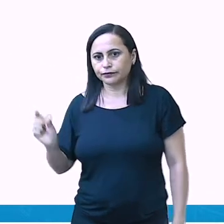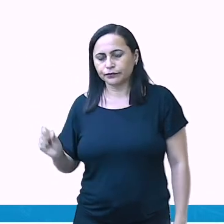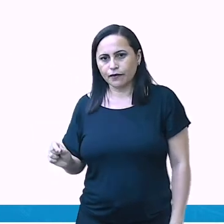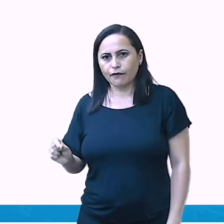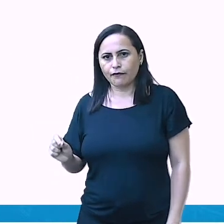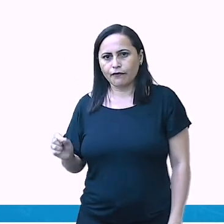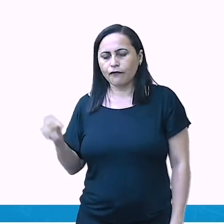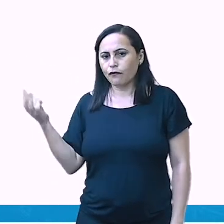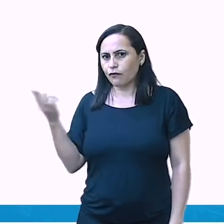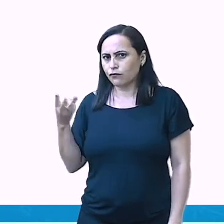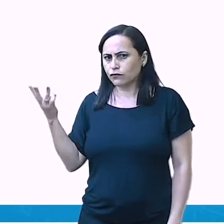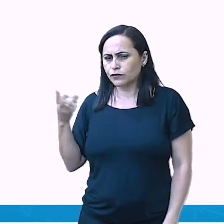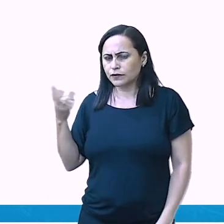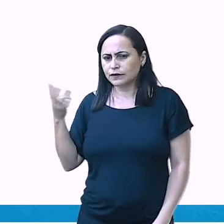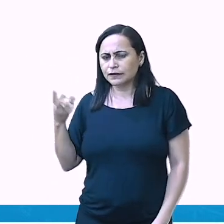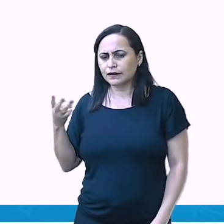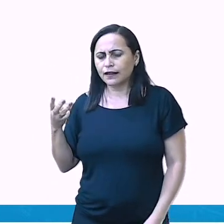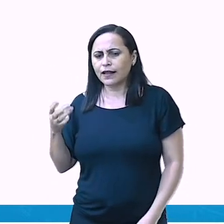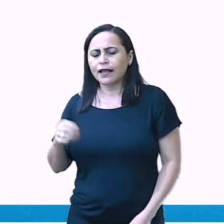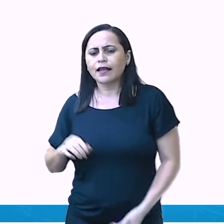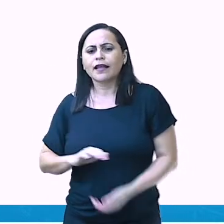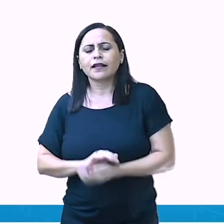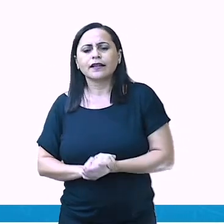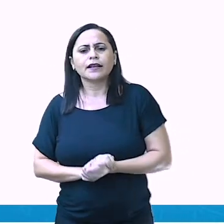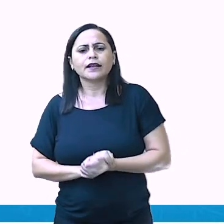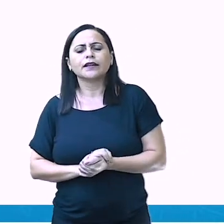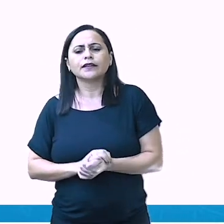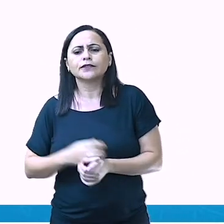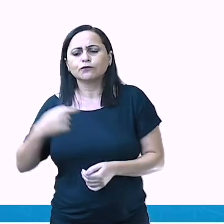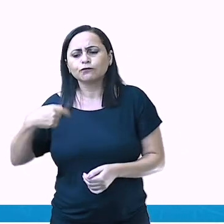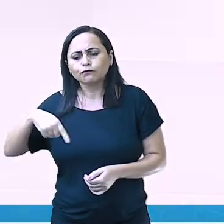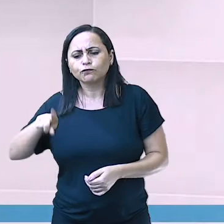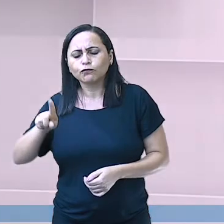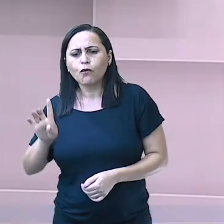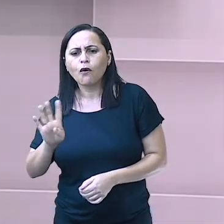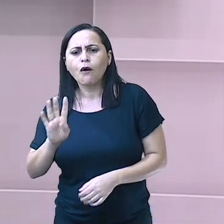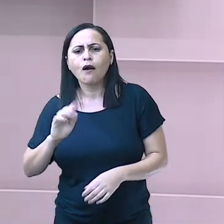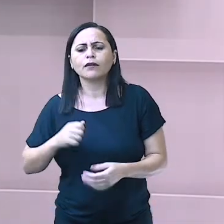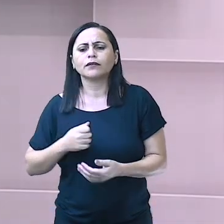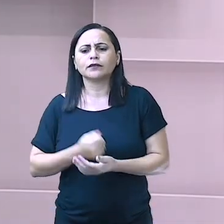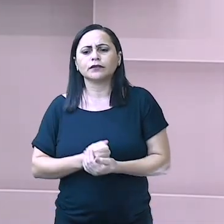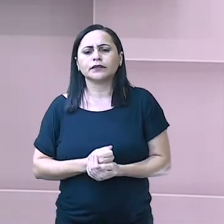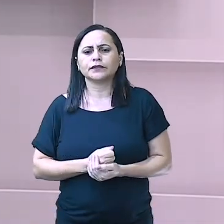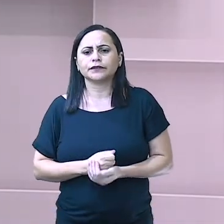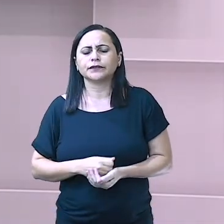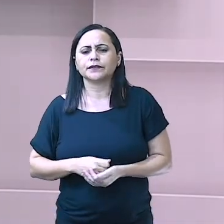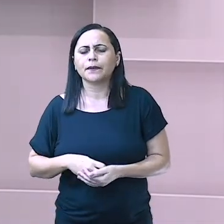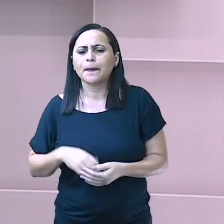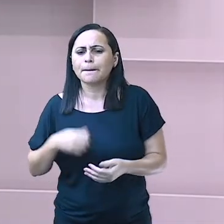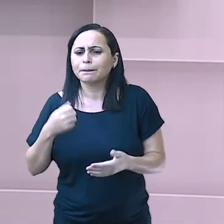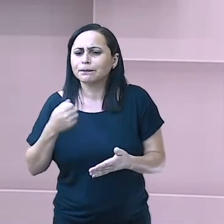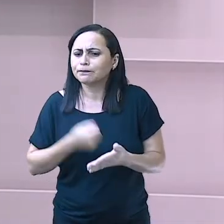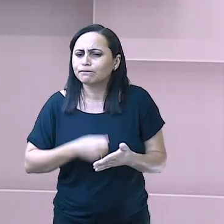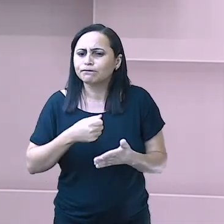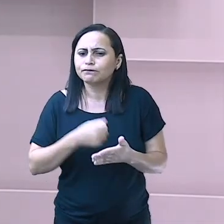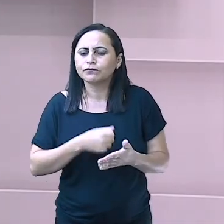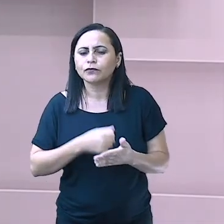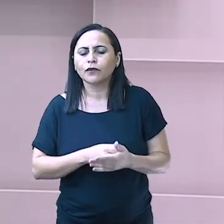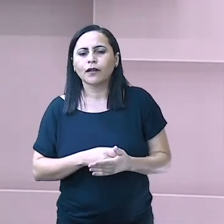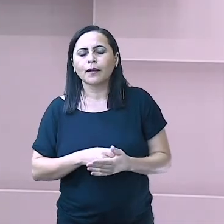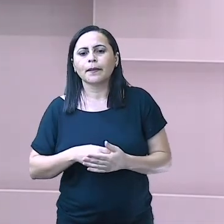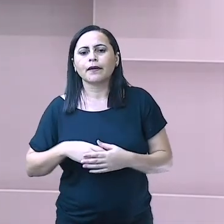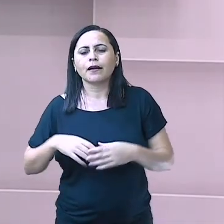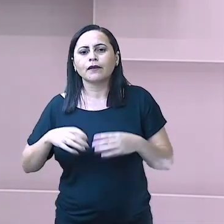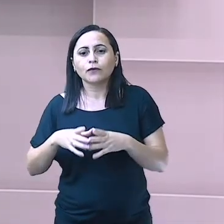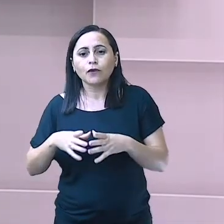foram bastante explorados. Tanto a Europa, a Ásia e a África. Como a gente vai ver também, que foi uma rota de